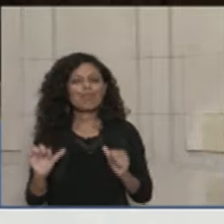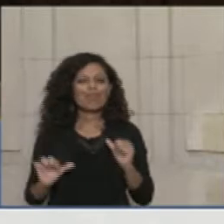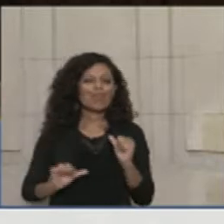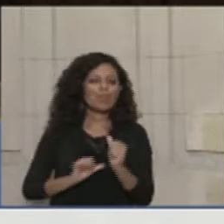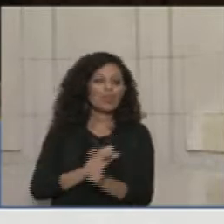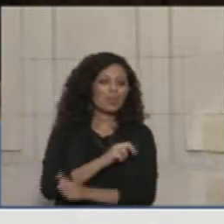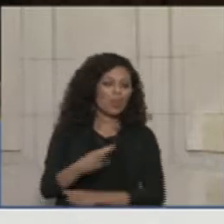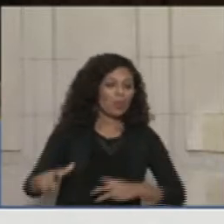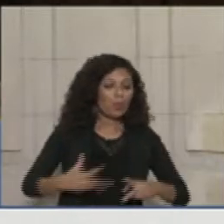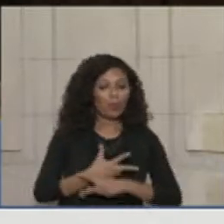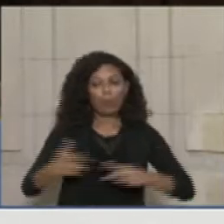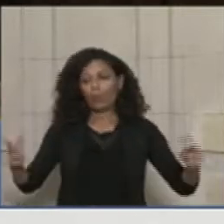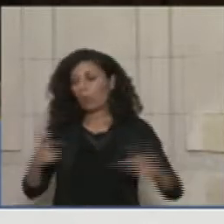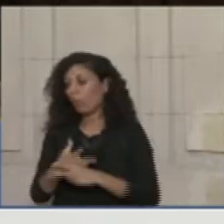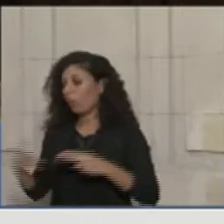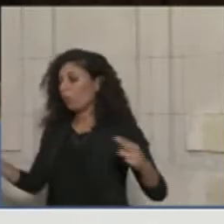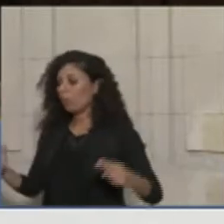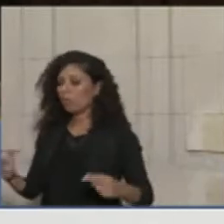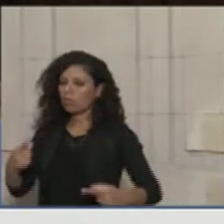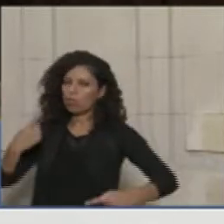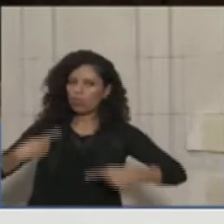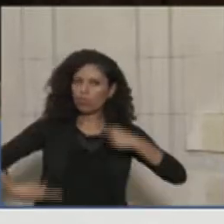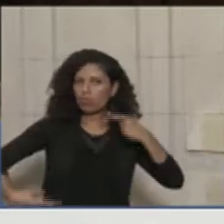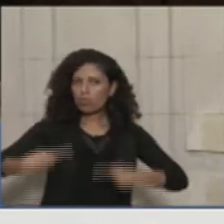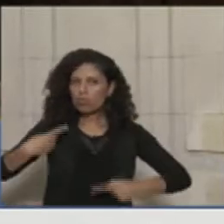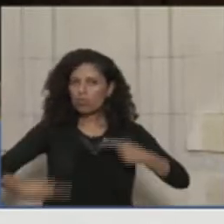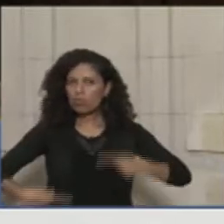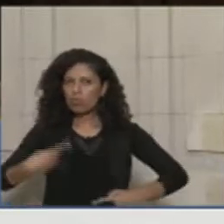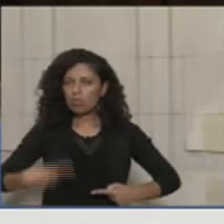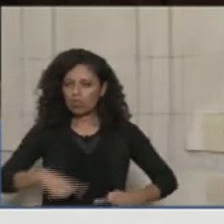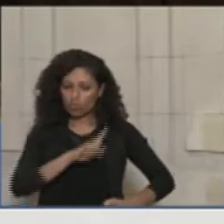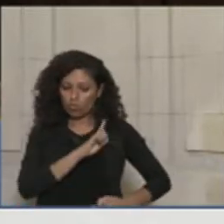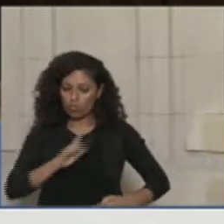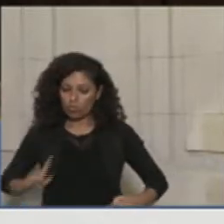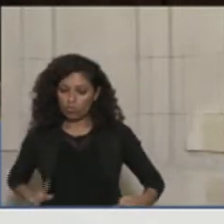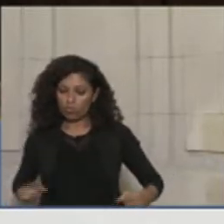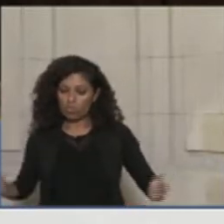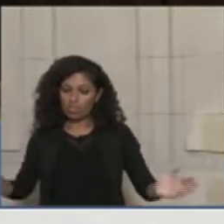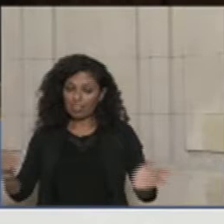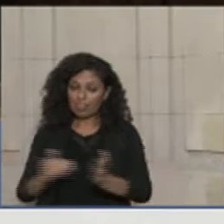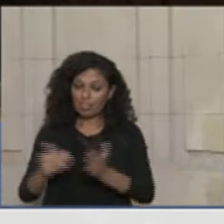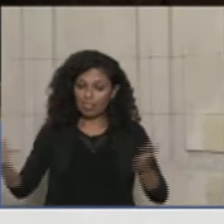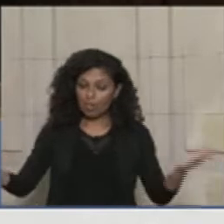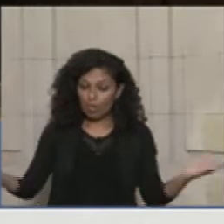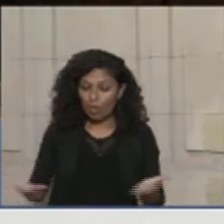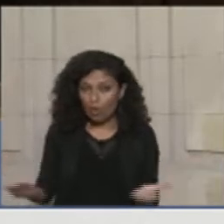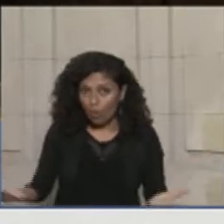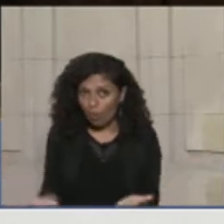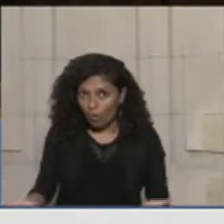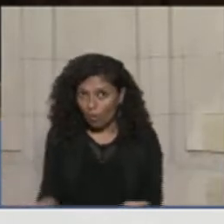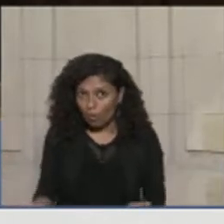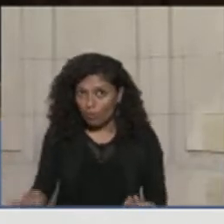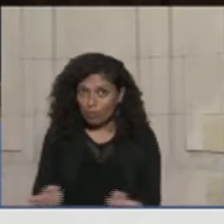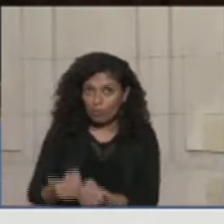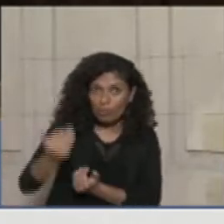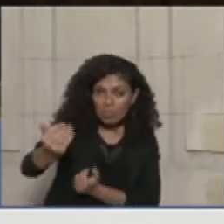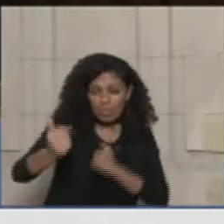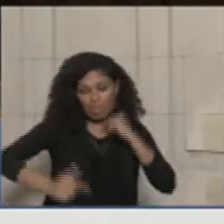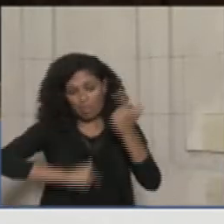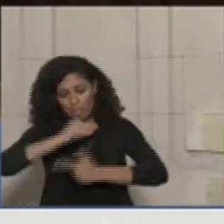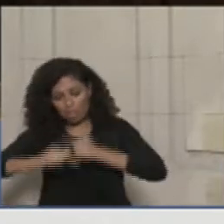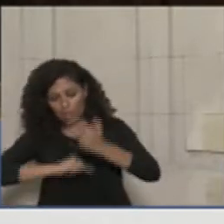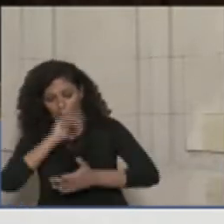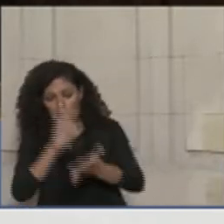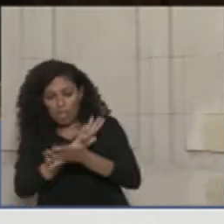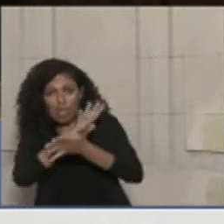a discussão de um governo que até hoje não saiu do palanque, de um governo